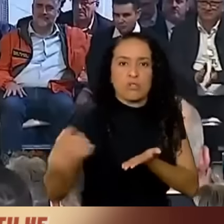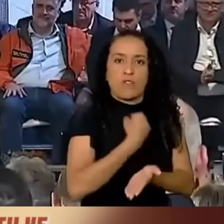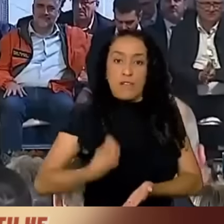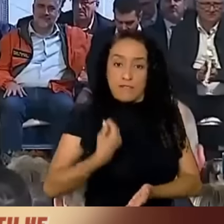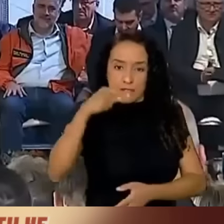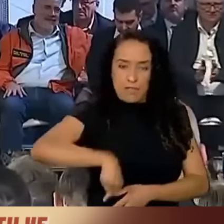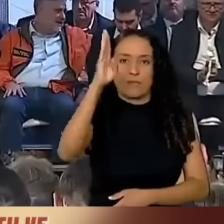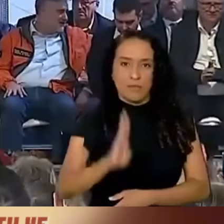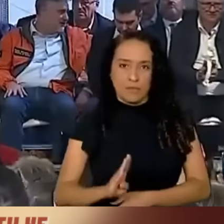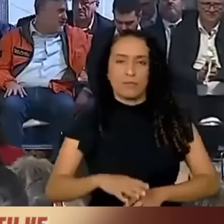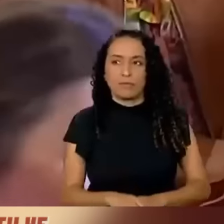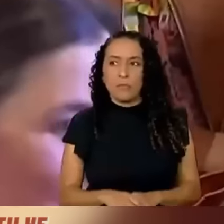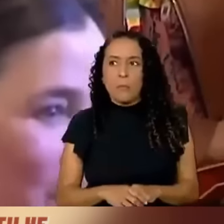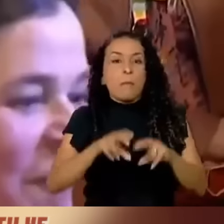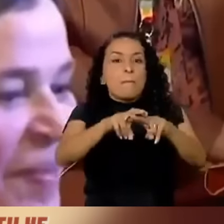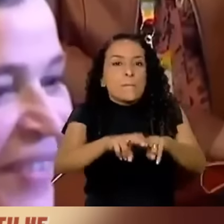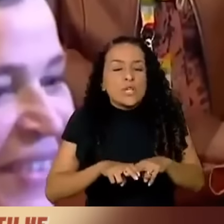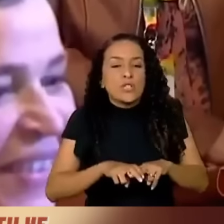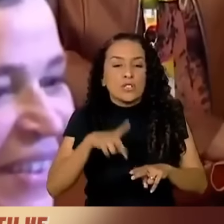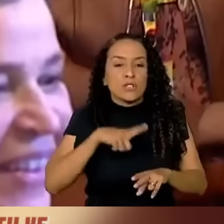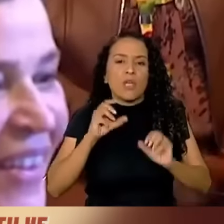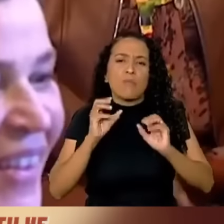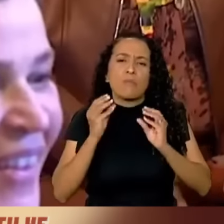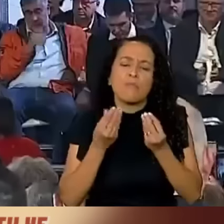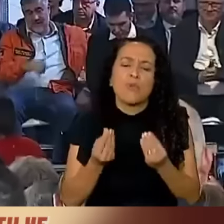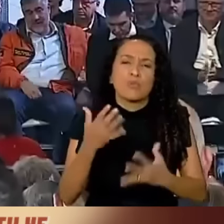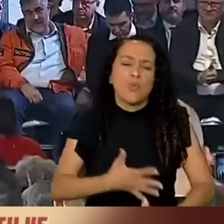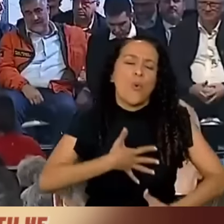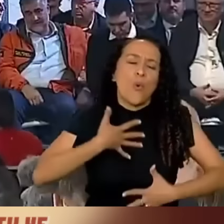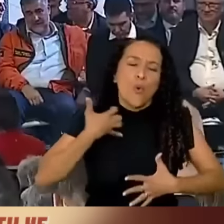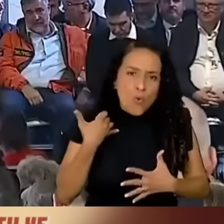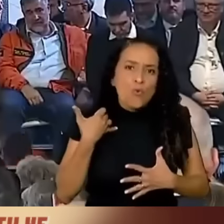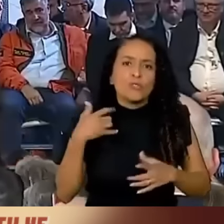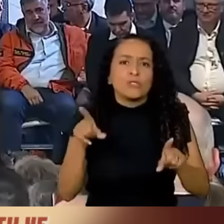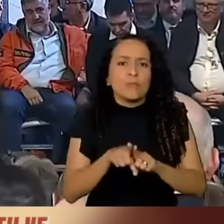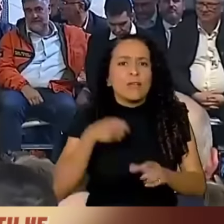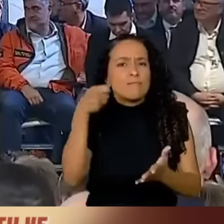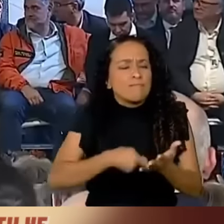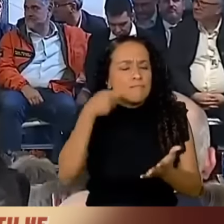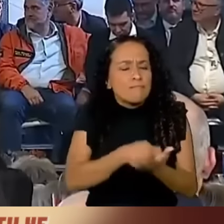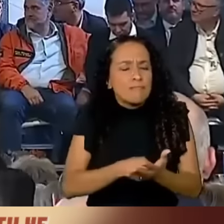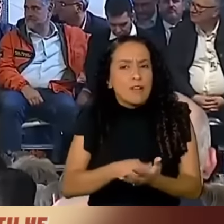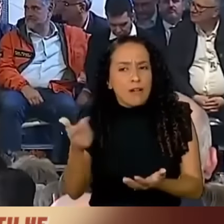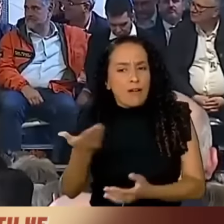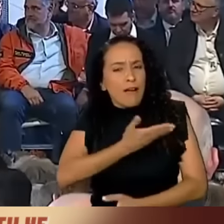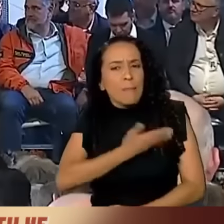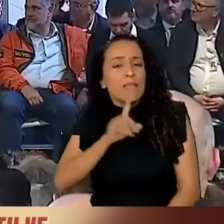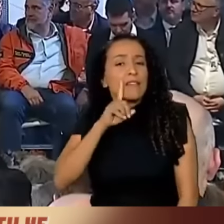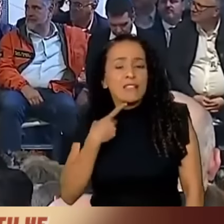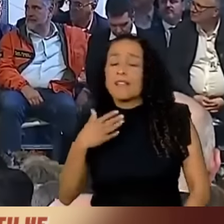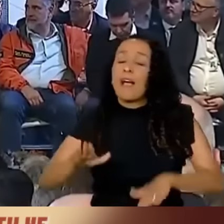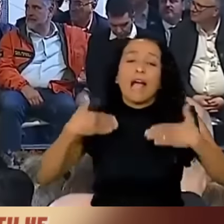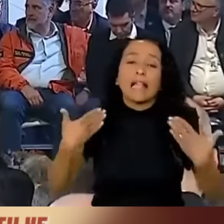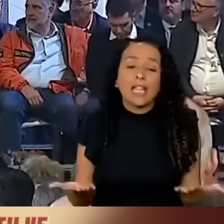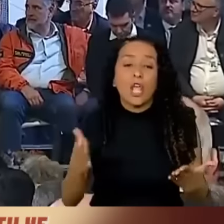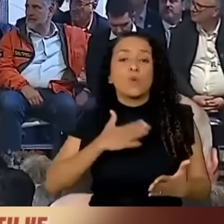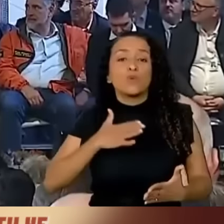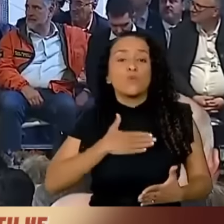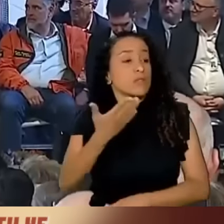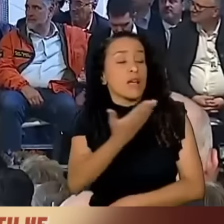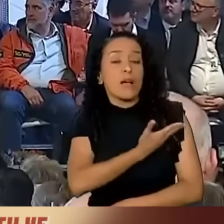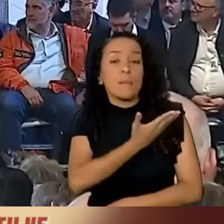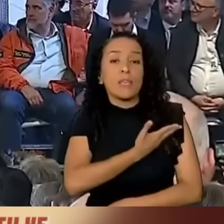país. Por isso, eu tenho muito orgulho. E eu tenho insistido com a companheira Nívia. Cadê os meus